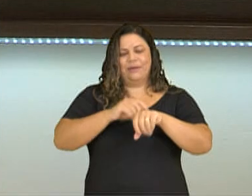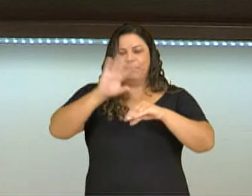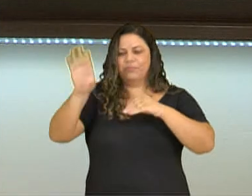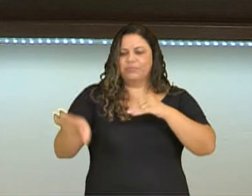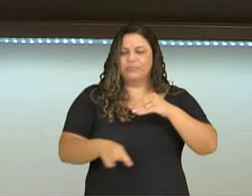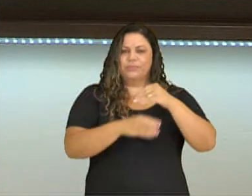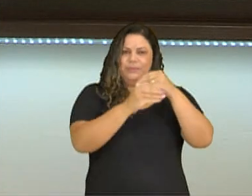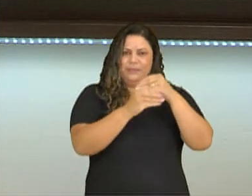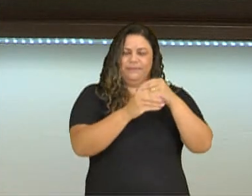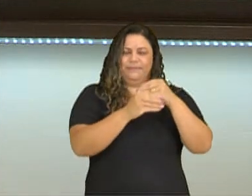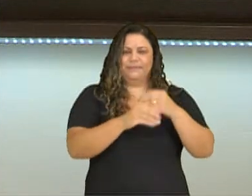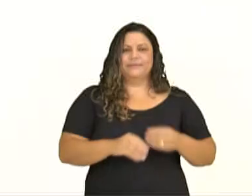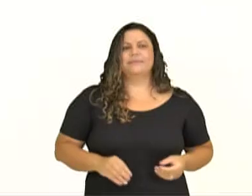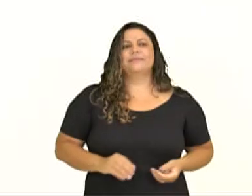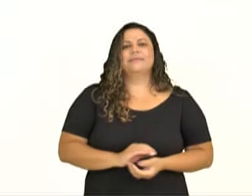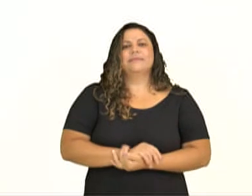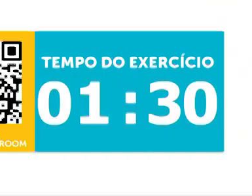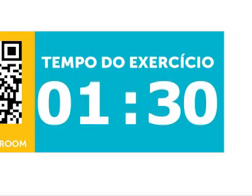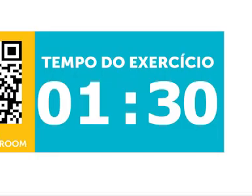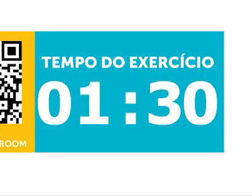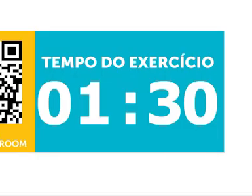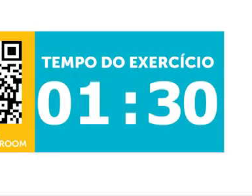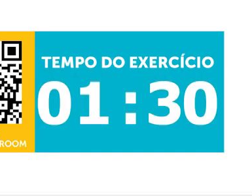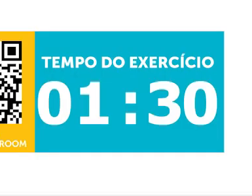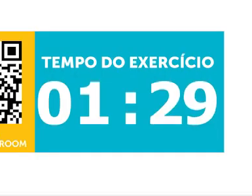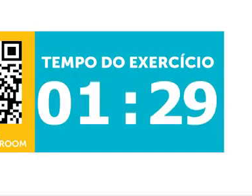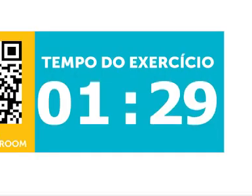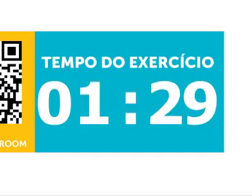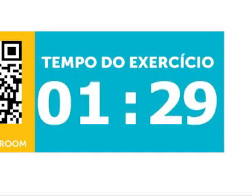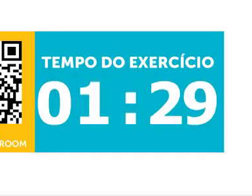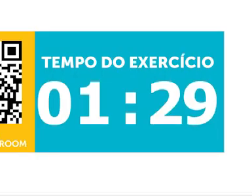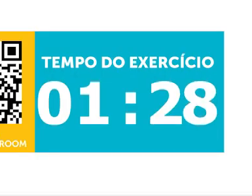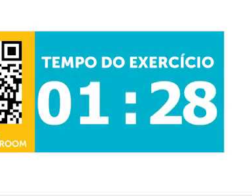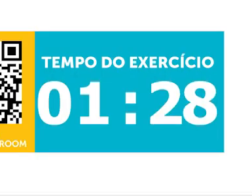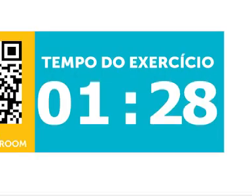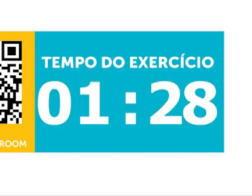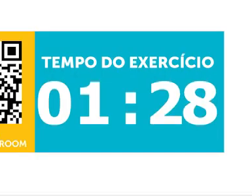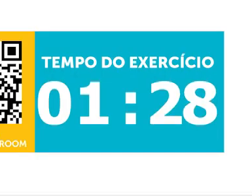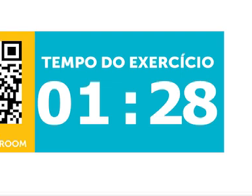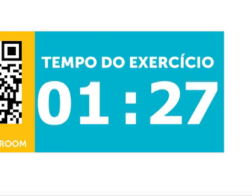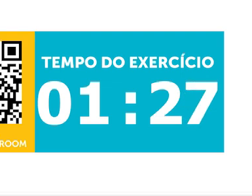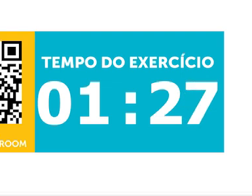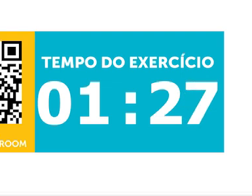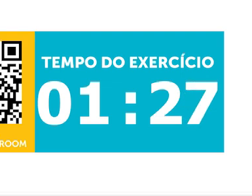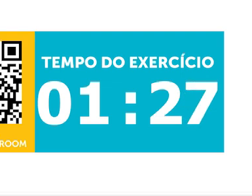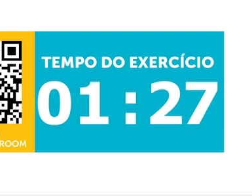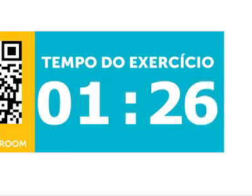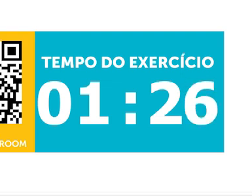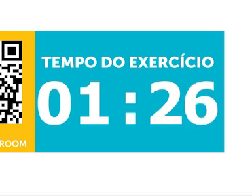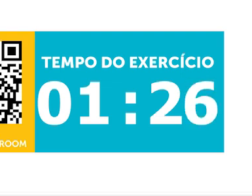palavra dentro de um enunciado.